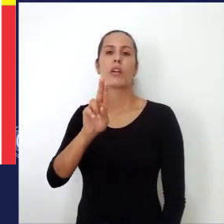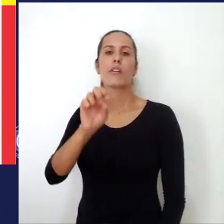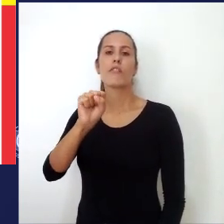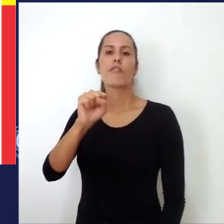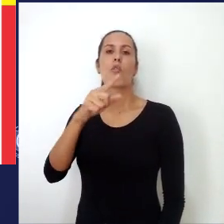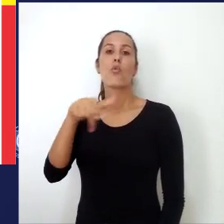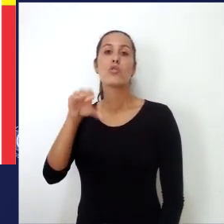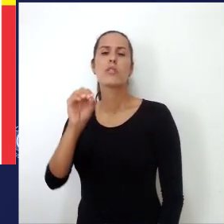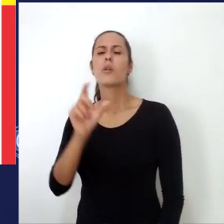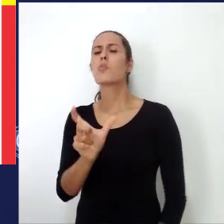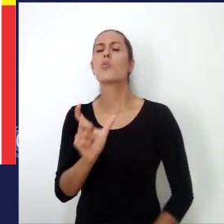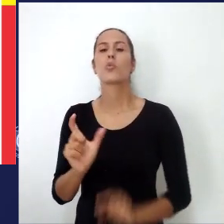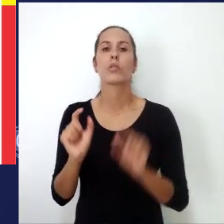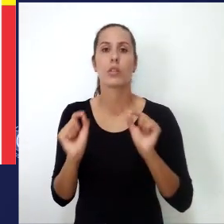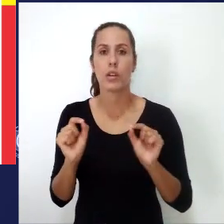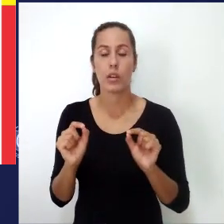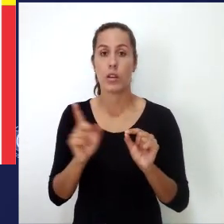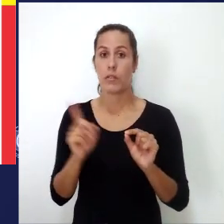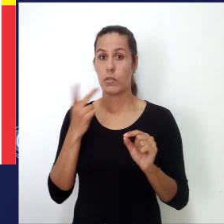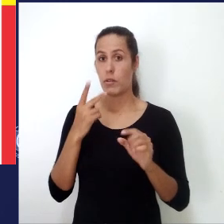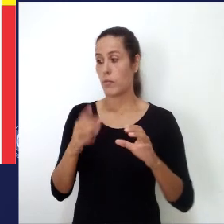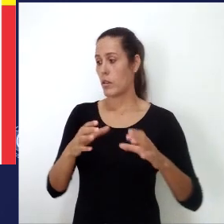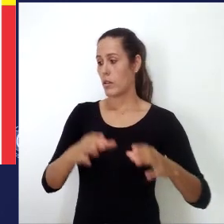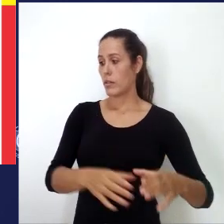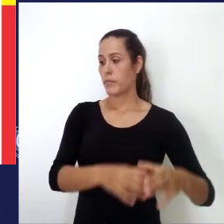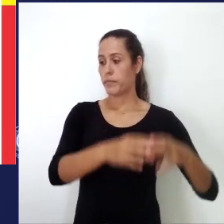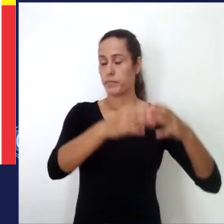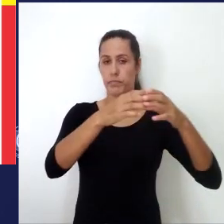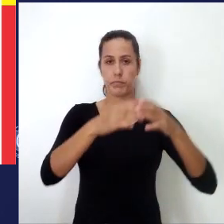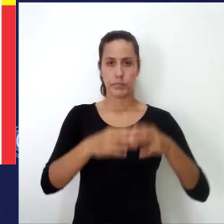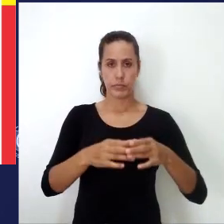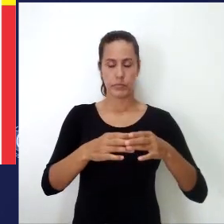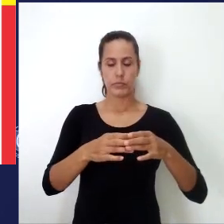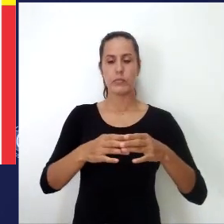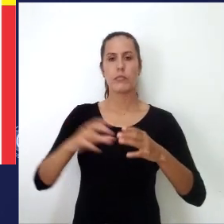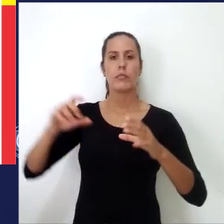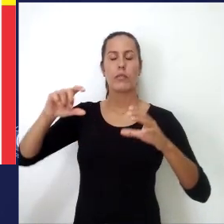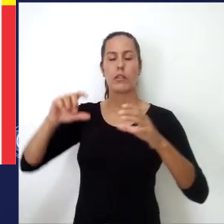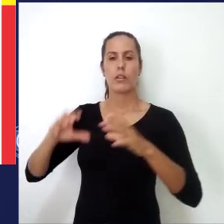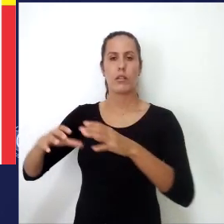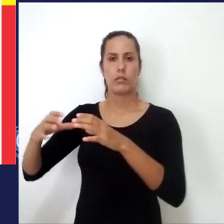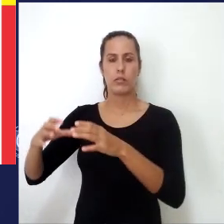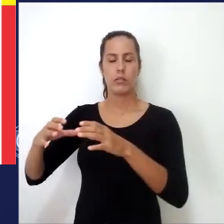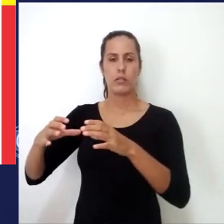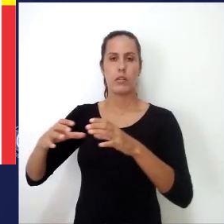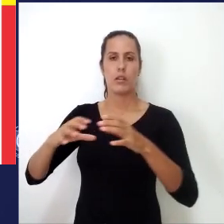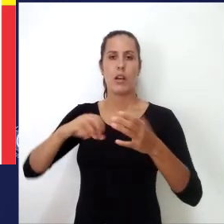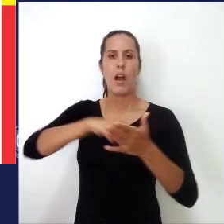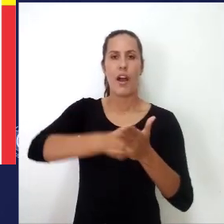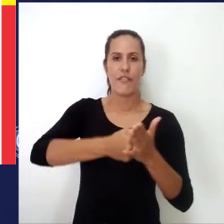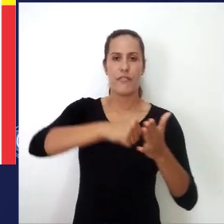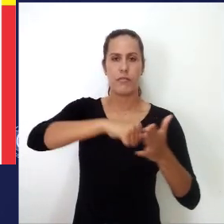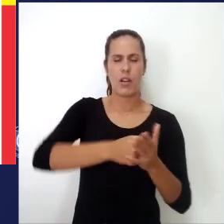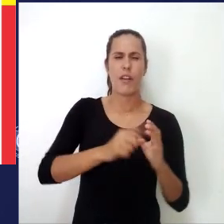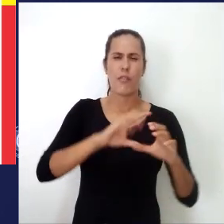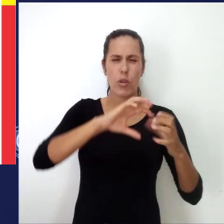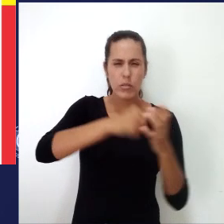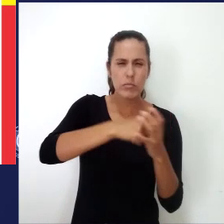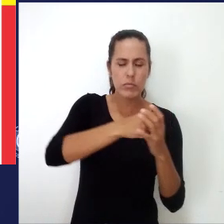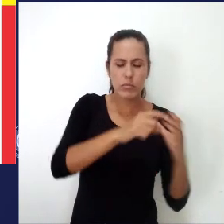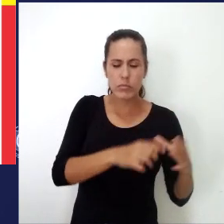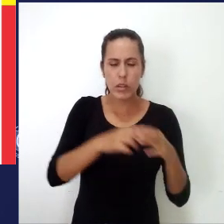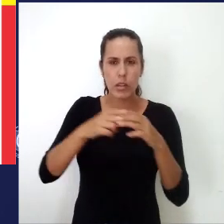aí na telinha, a infusão na realidade se trata de você pegar, justamente colocar lá as folhas que foram maceradas em